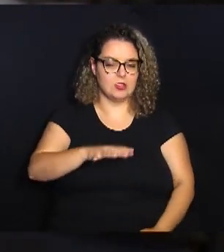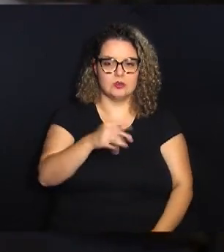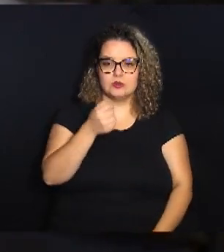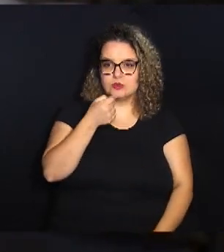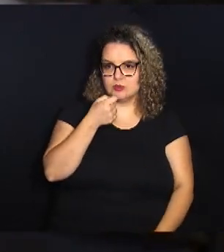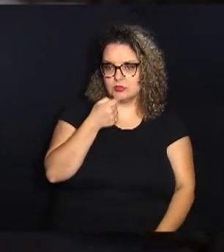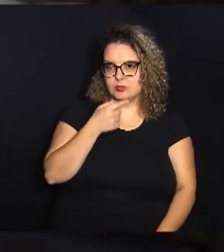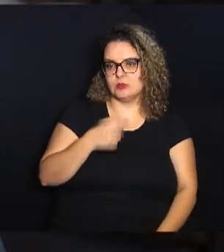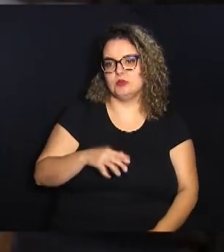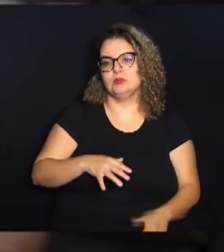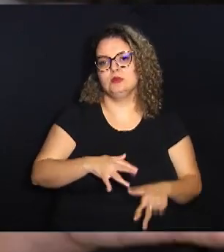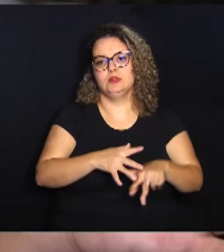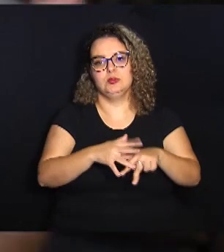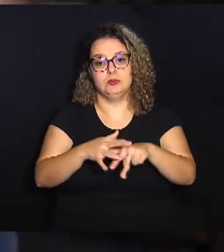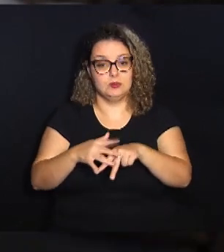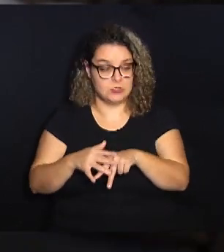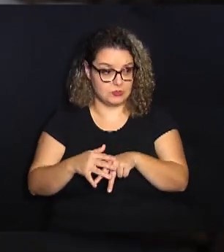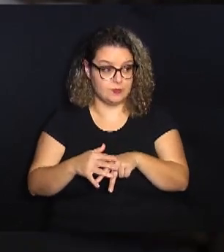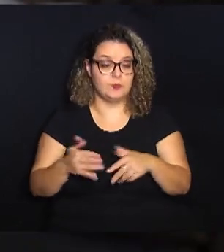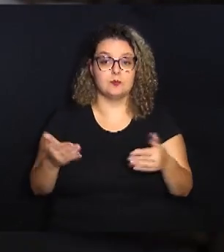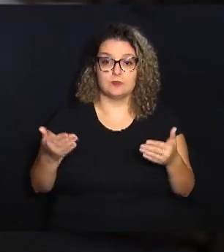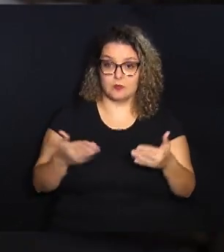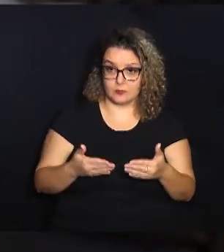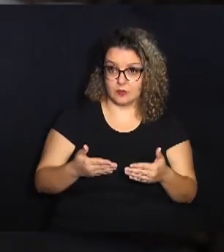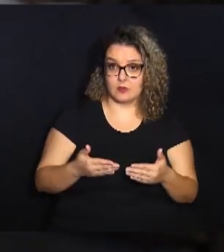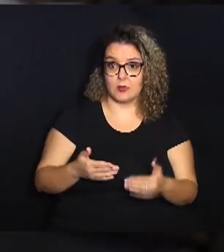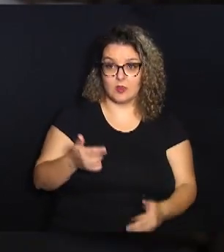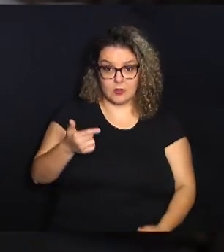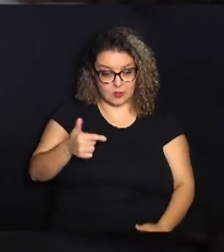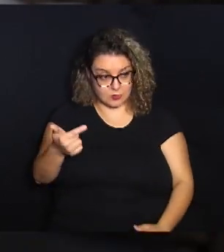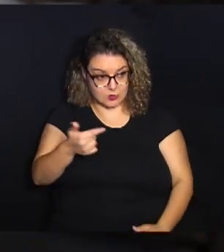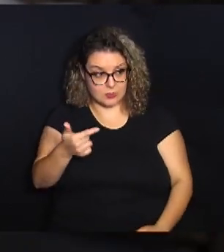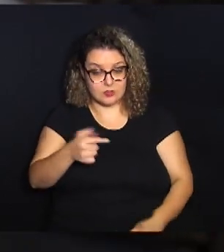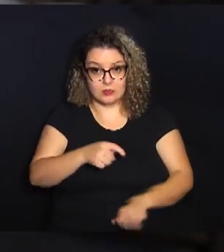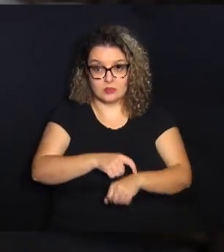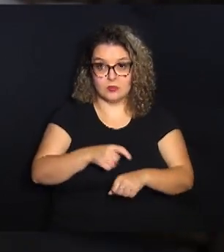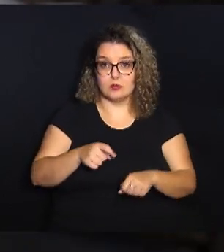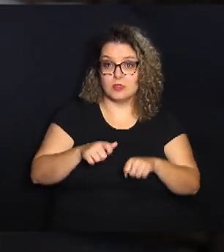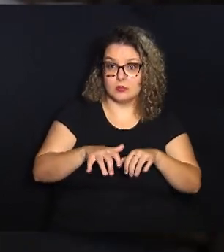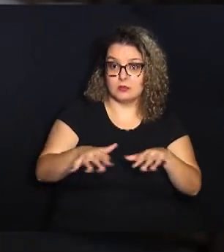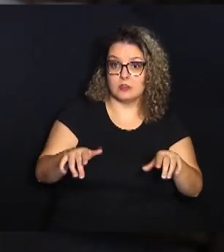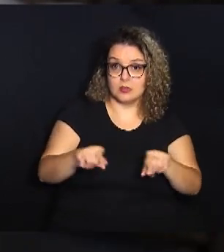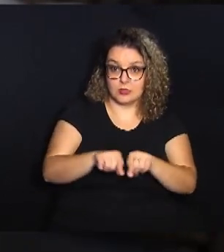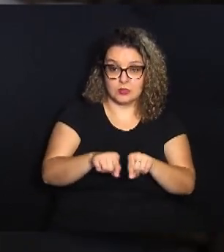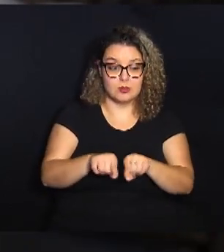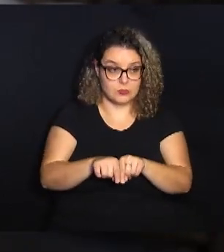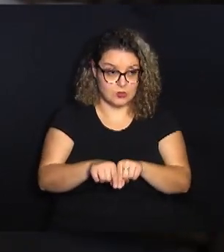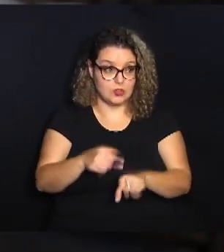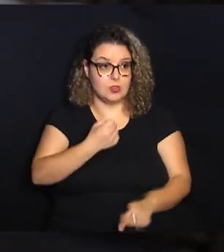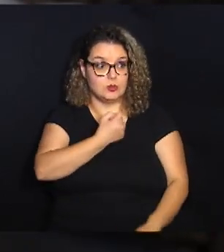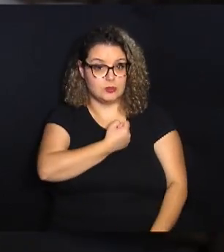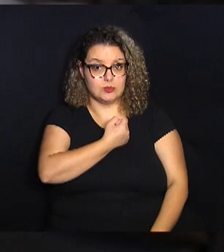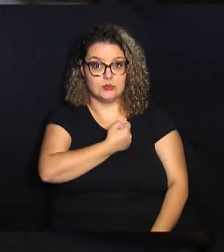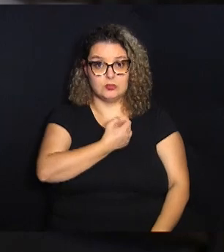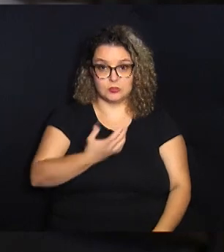dos pacientes, e agora segue uma segunda etapa para ampliar, inclusive, o número de